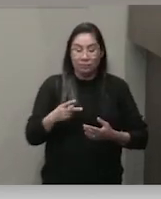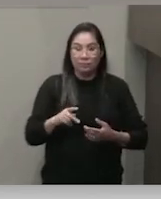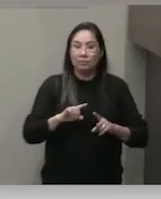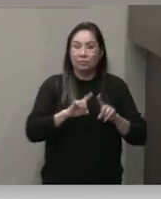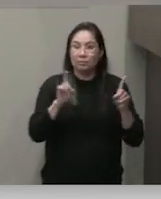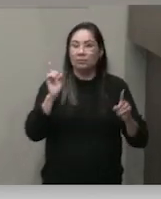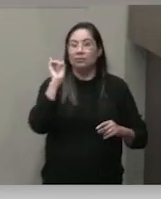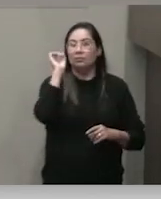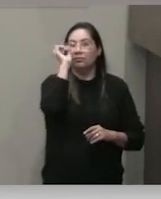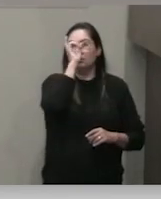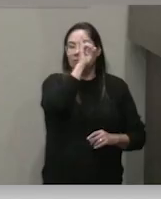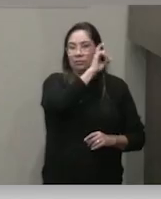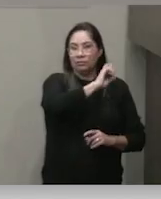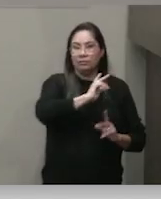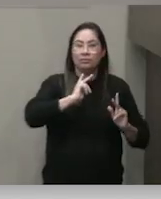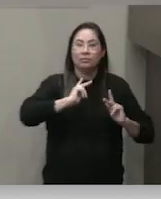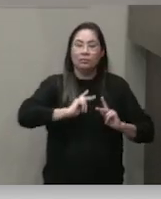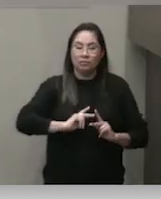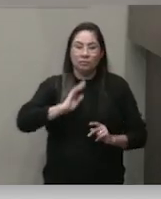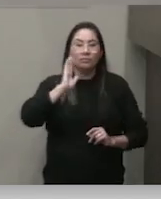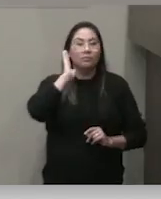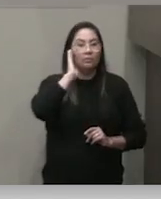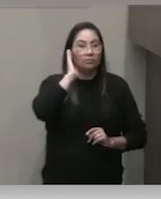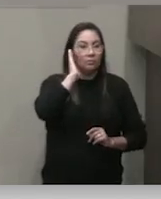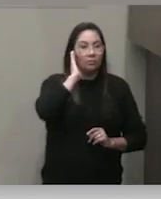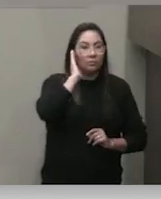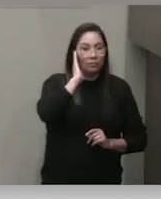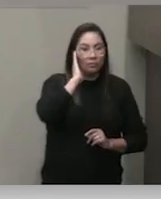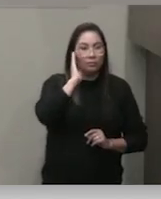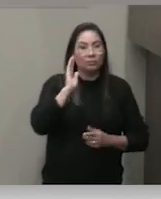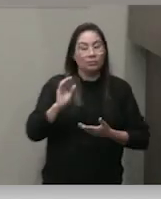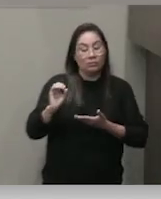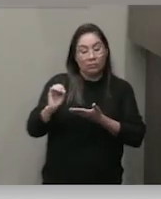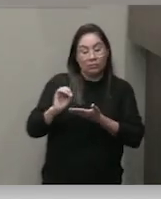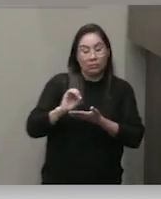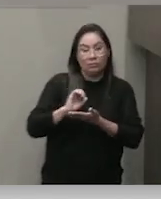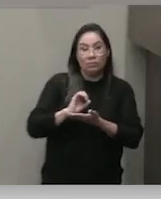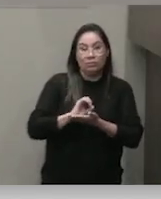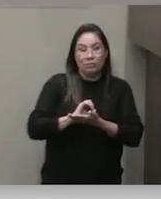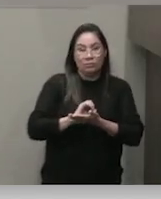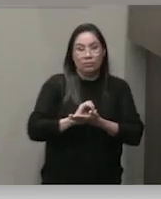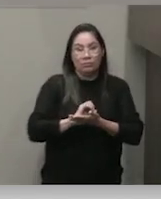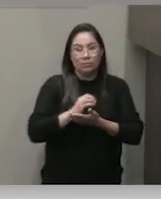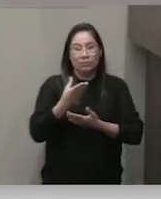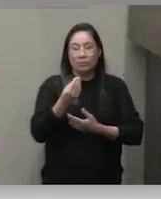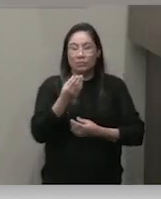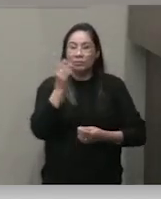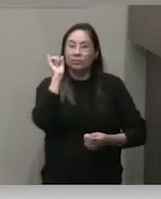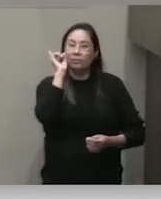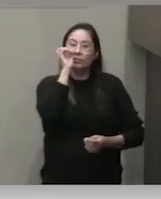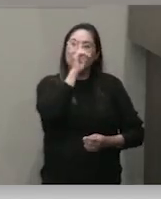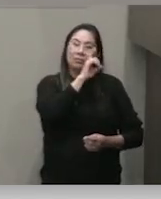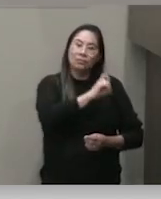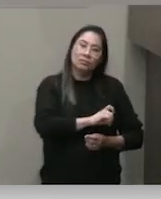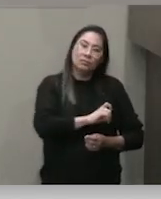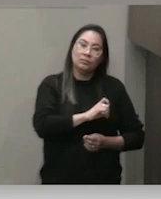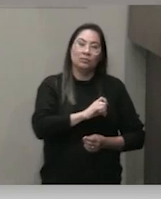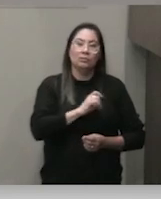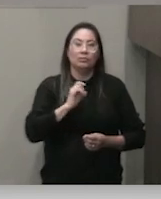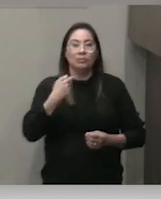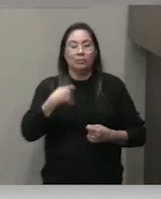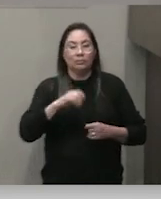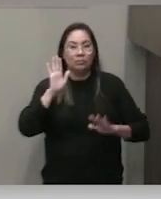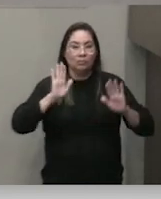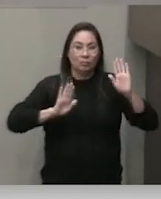é complicado. Quem trabalha no poder público sabe que todo orçamento ele é muito amarrado. Ou é licitação, ou